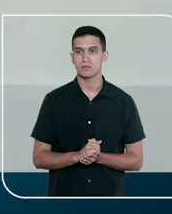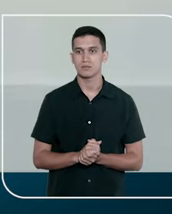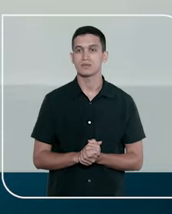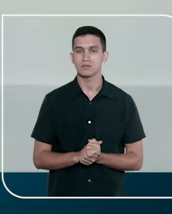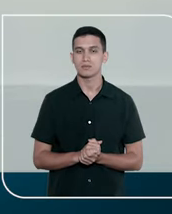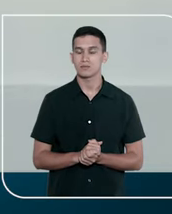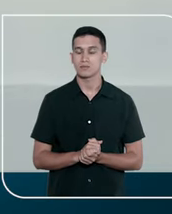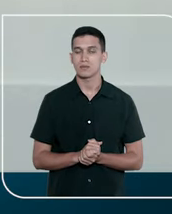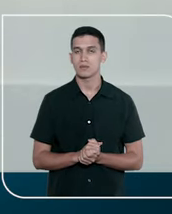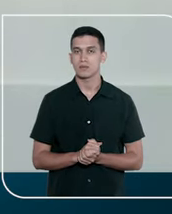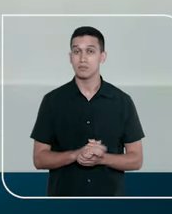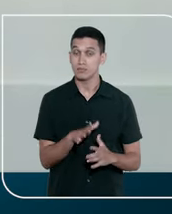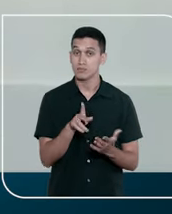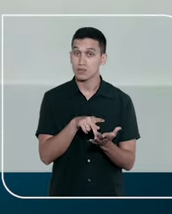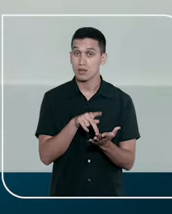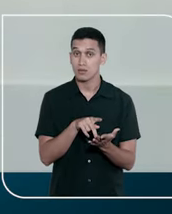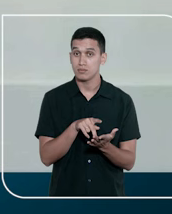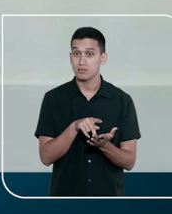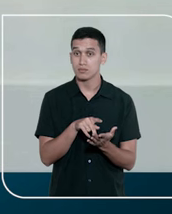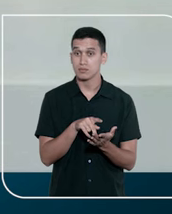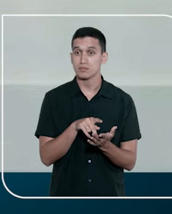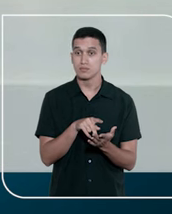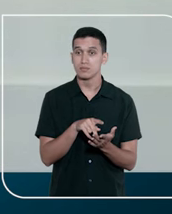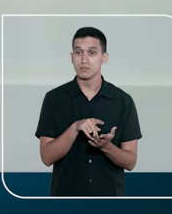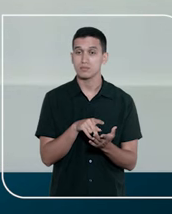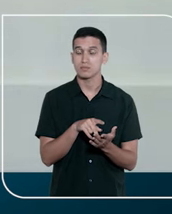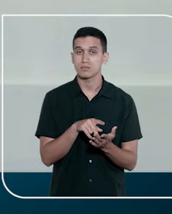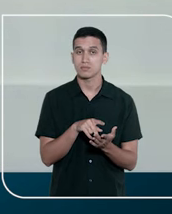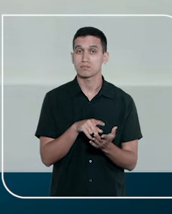Não, na verdade as regras são as mesmas.